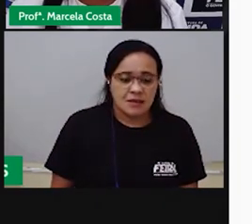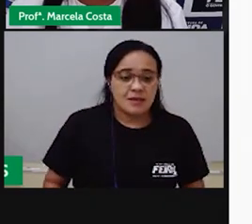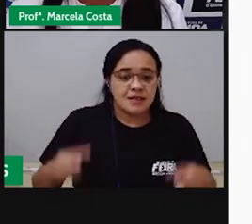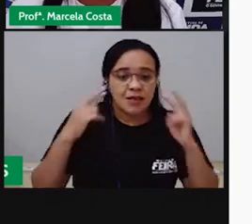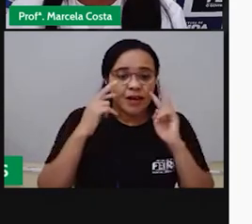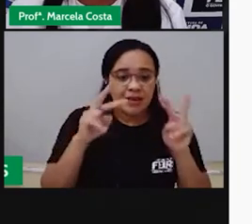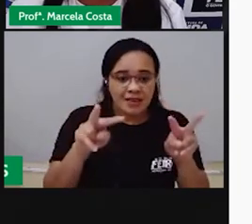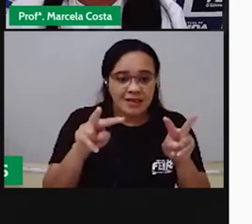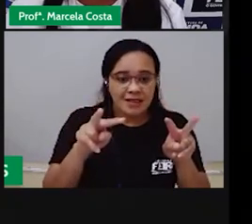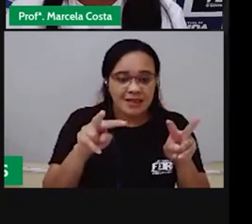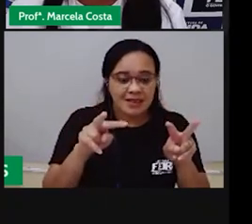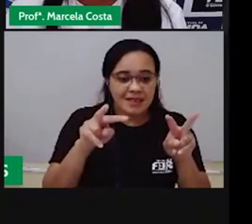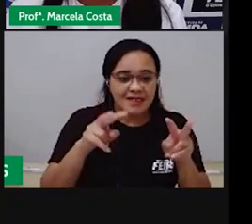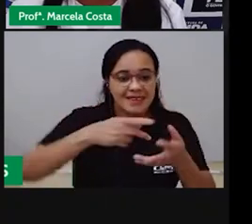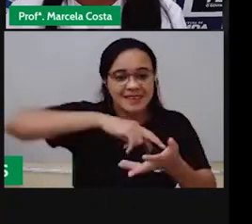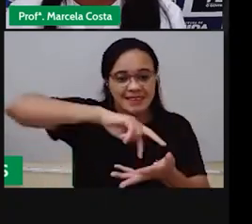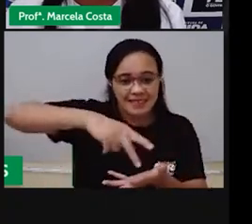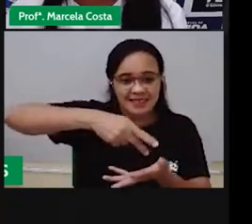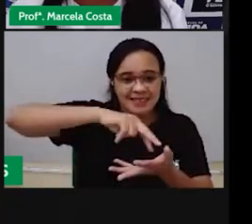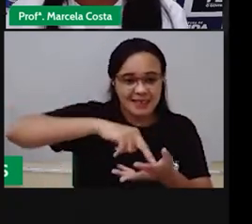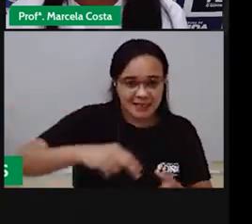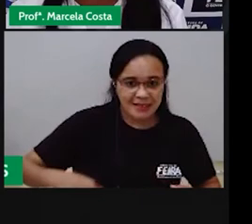acompanhe.